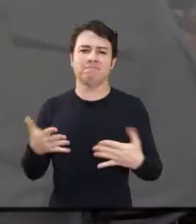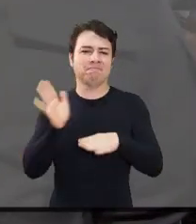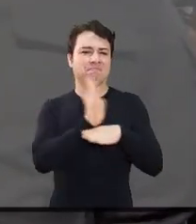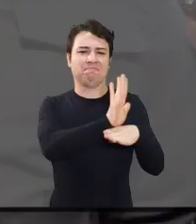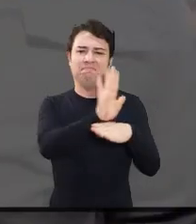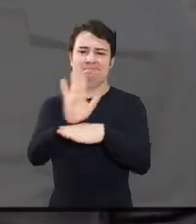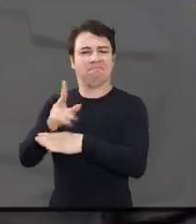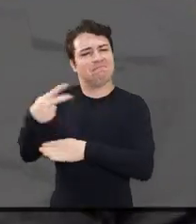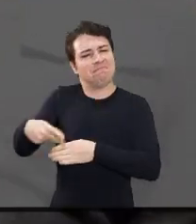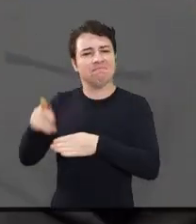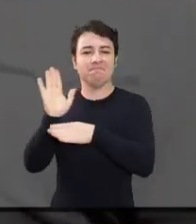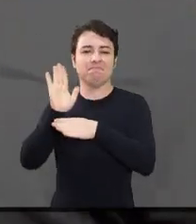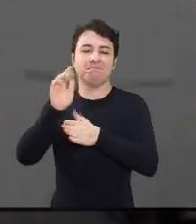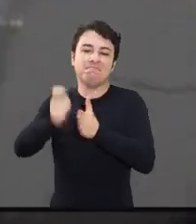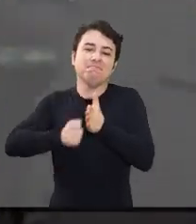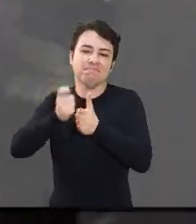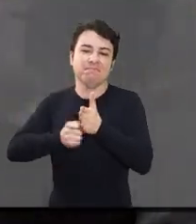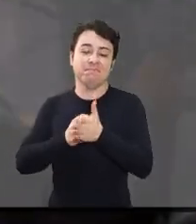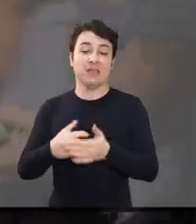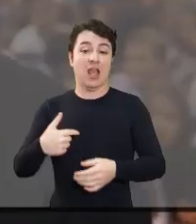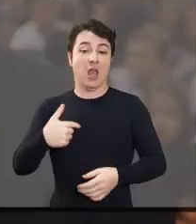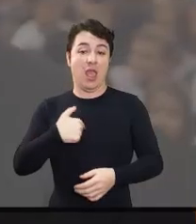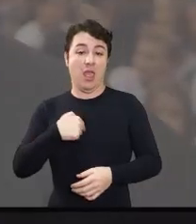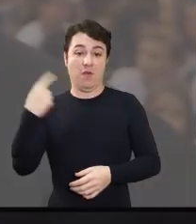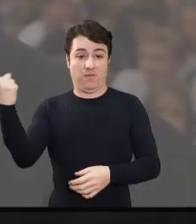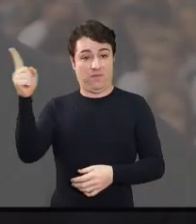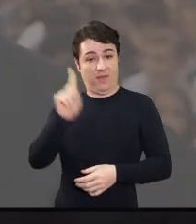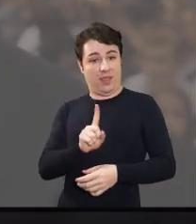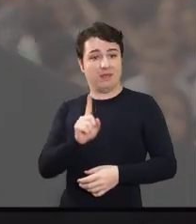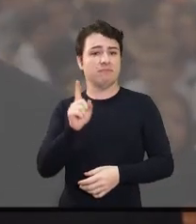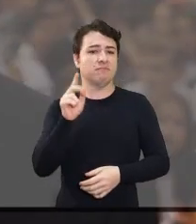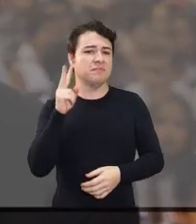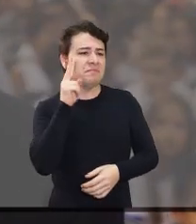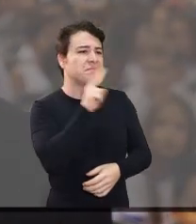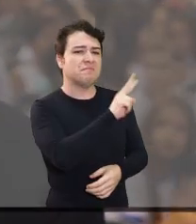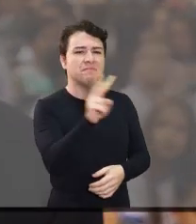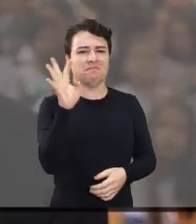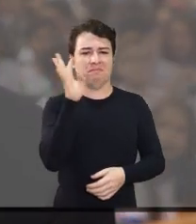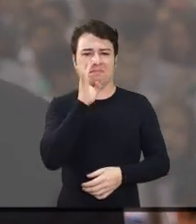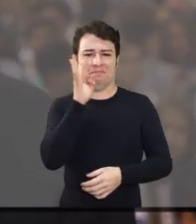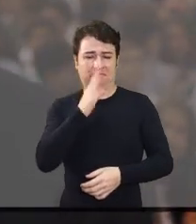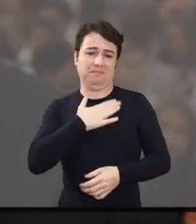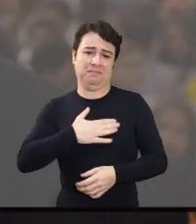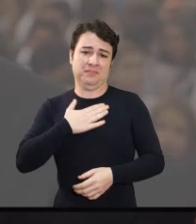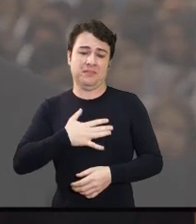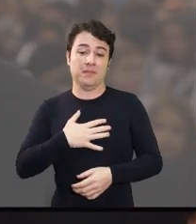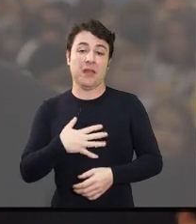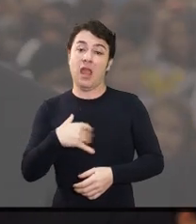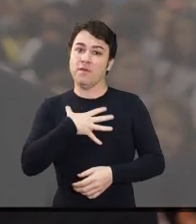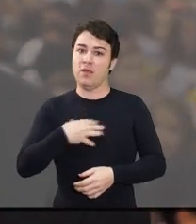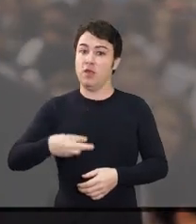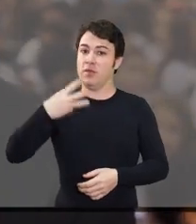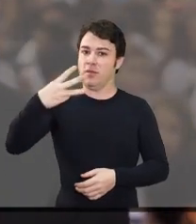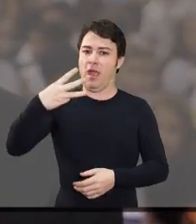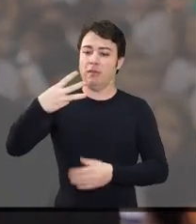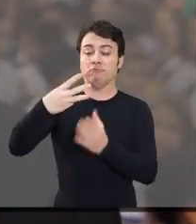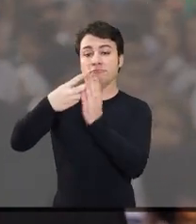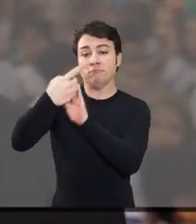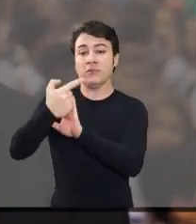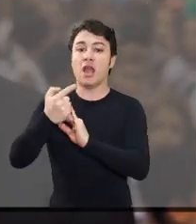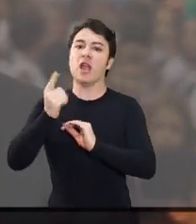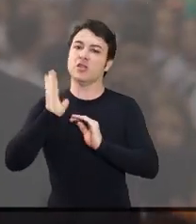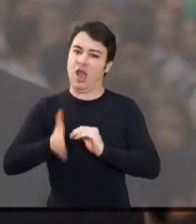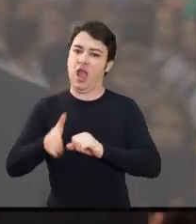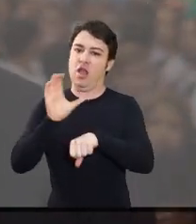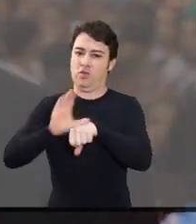um prazer muito grande estar participando dessa formatura. Eu tenho 3 filhos, né? 2 já passaram pelo ProERD e a minha filha caçulinha está no quinto ano. Só